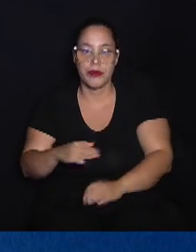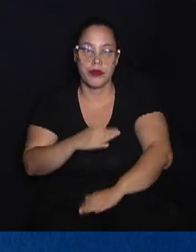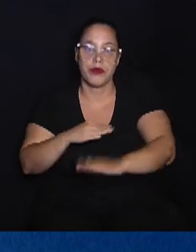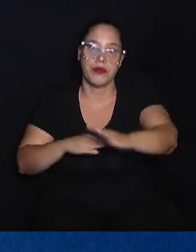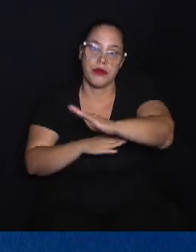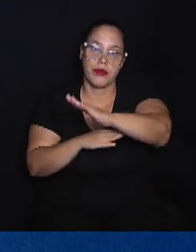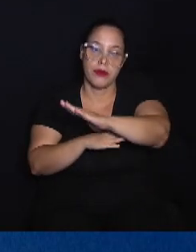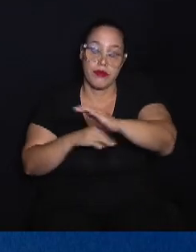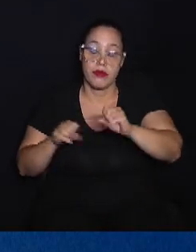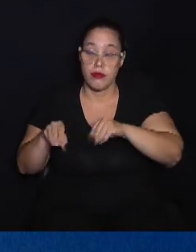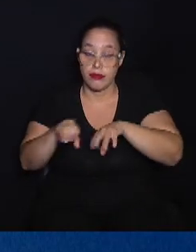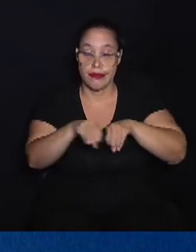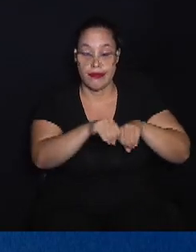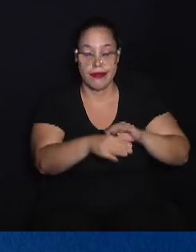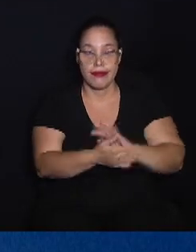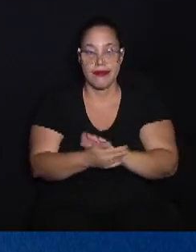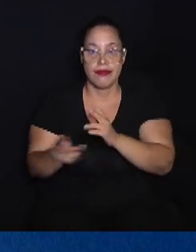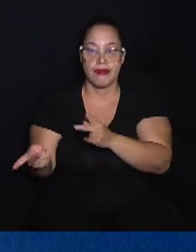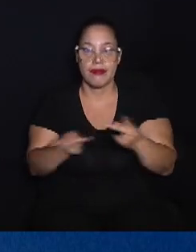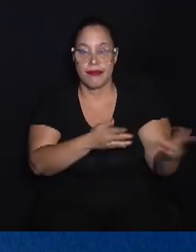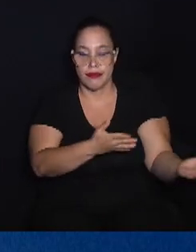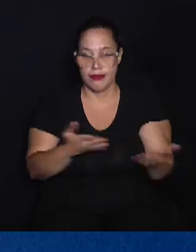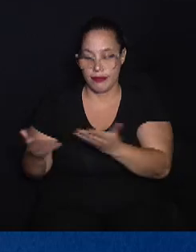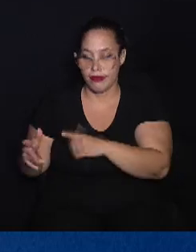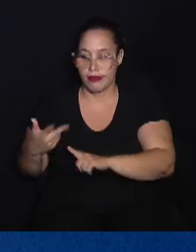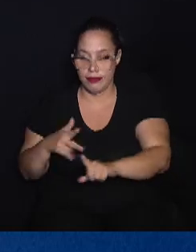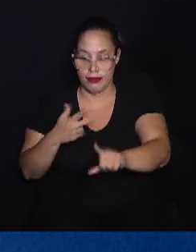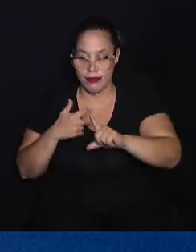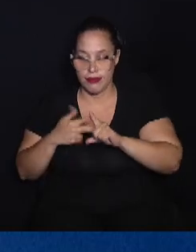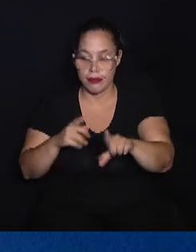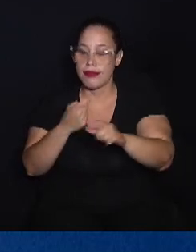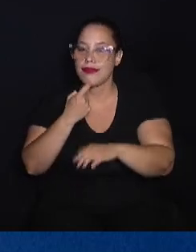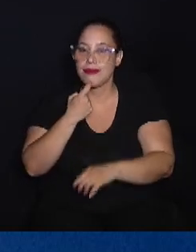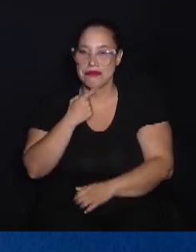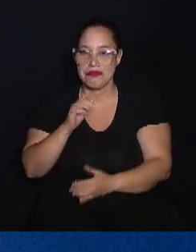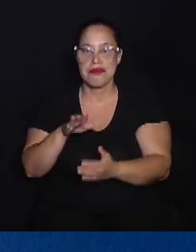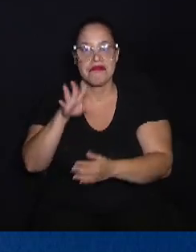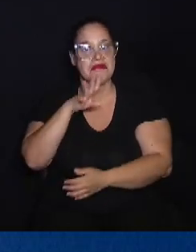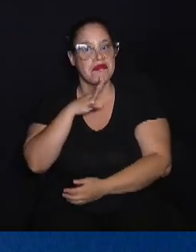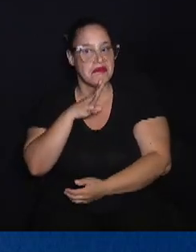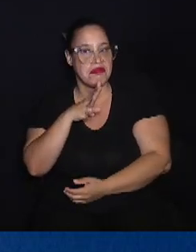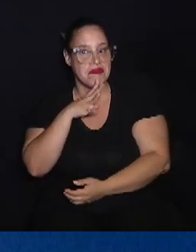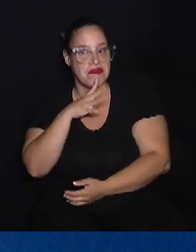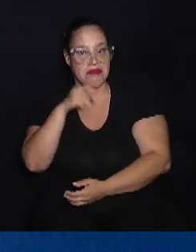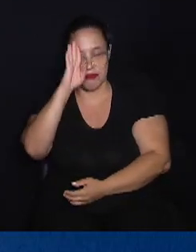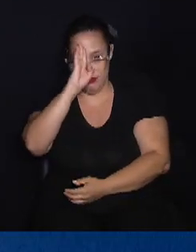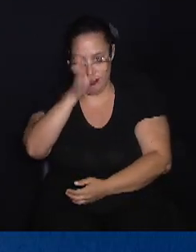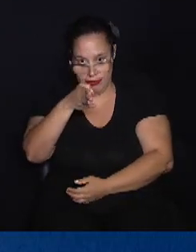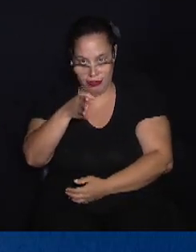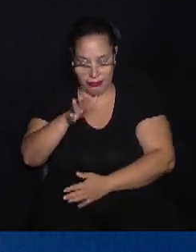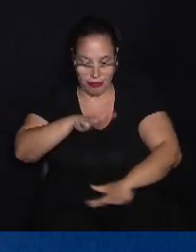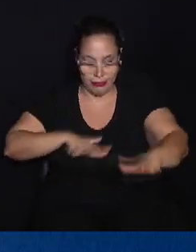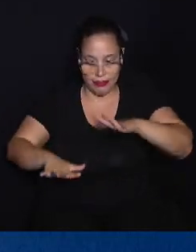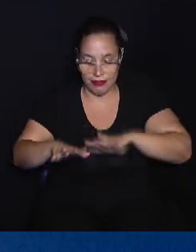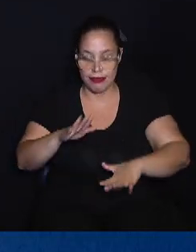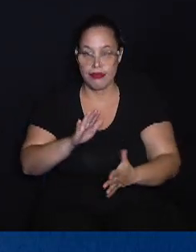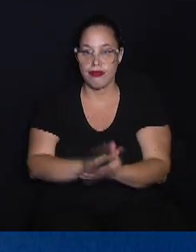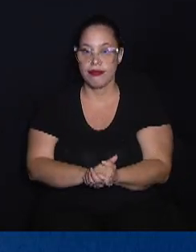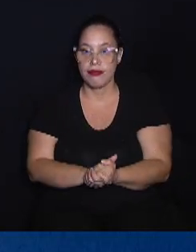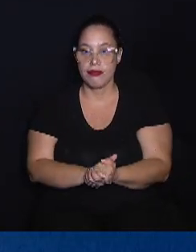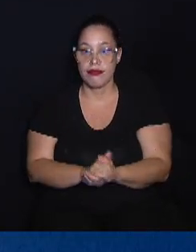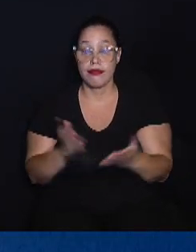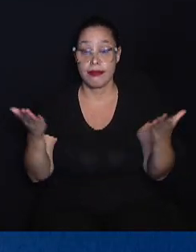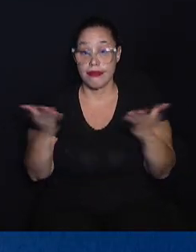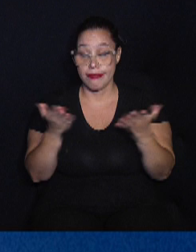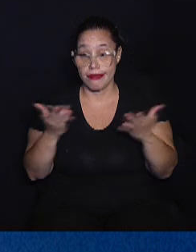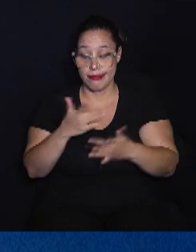Câmara educa e visitam o legislativo campineiro e conhecem os principais espaços e o